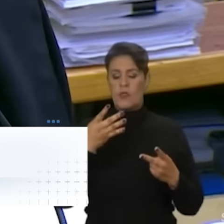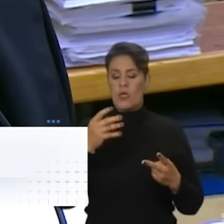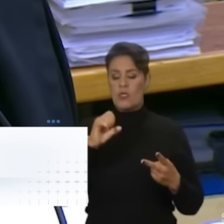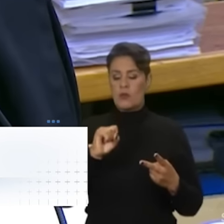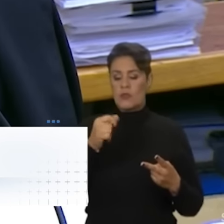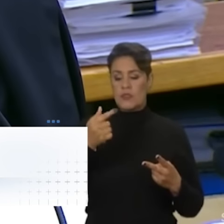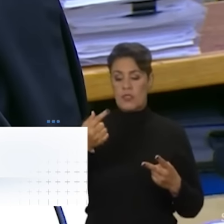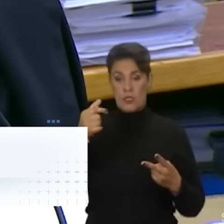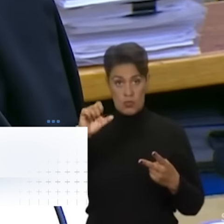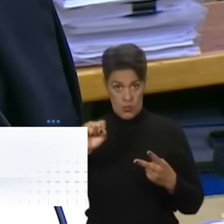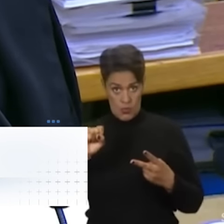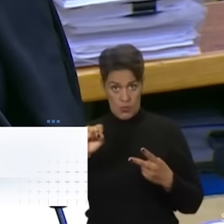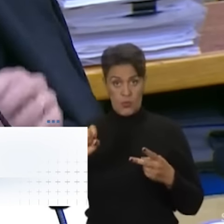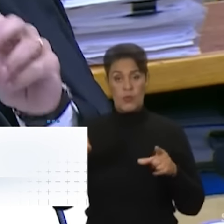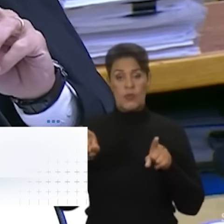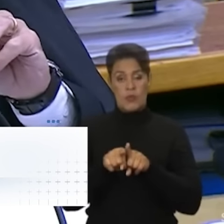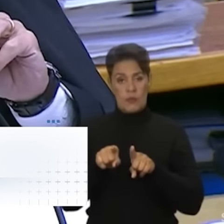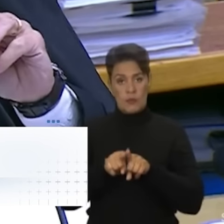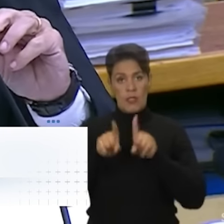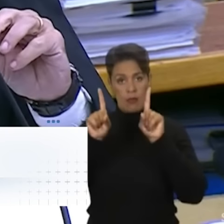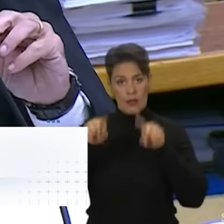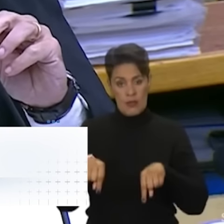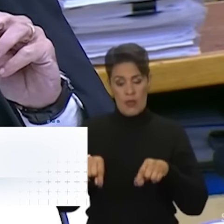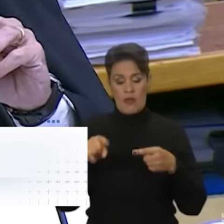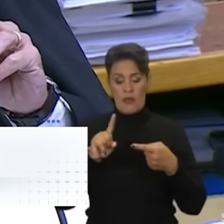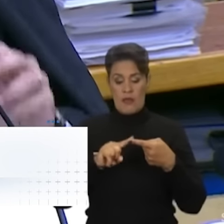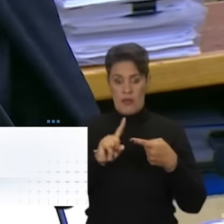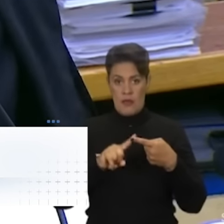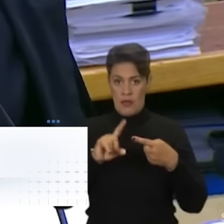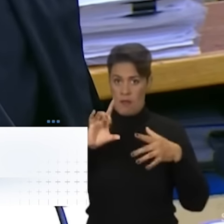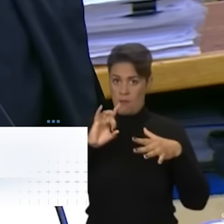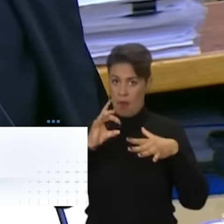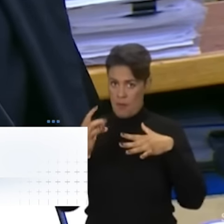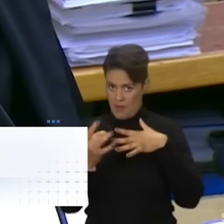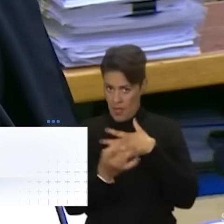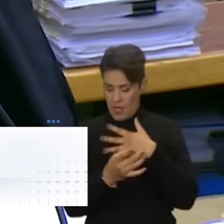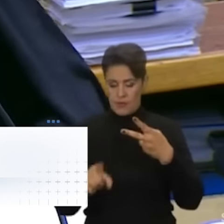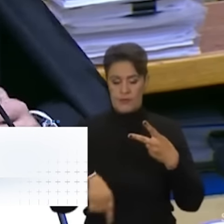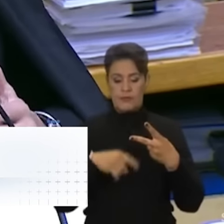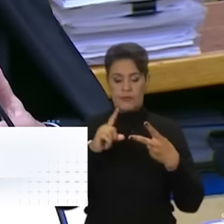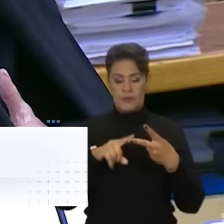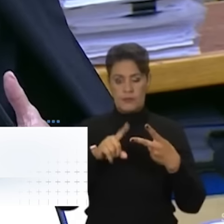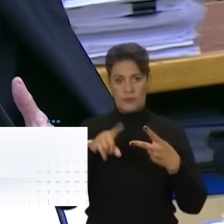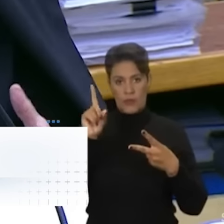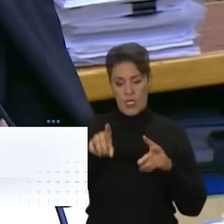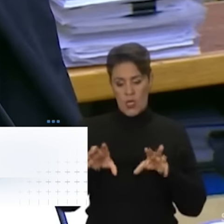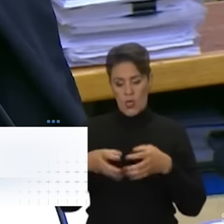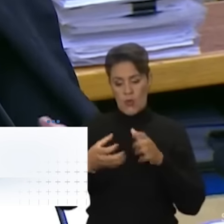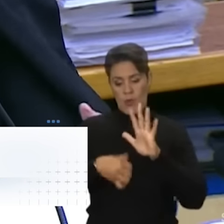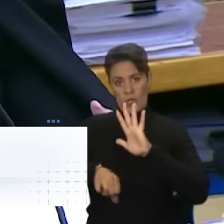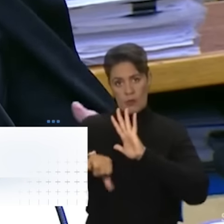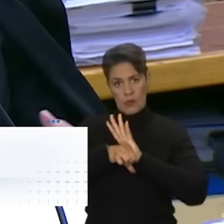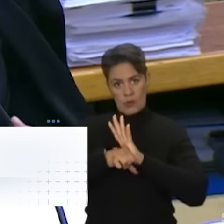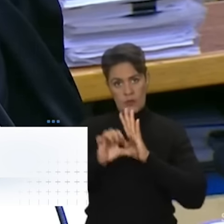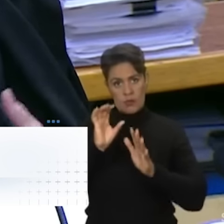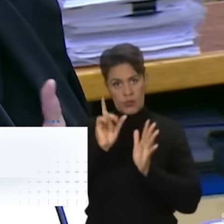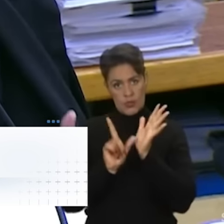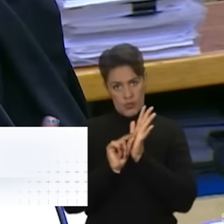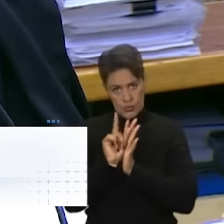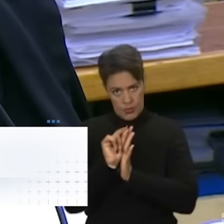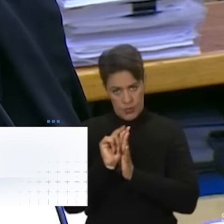também denominado pela mídia como inquérito das milícias digitais. Esses inquéritos